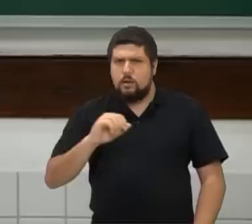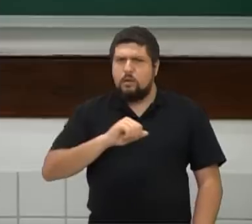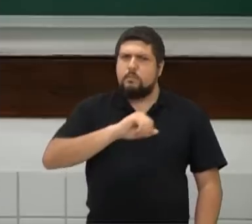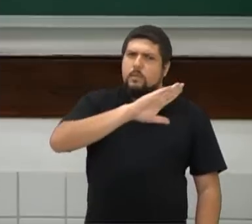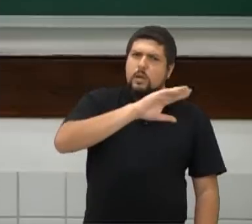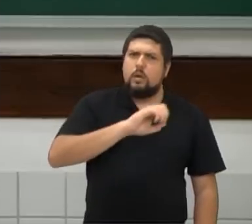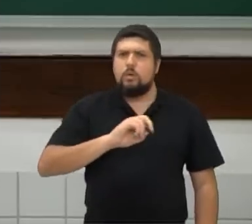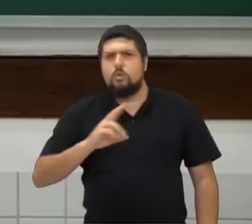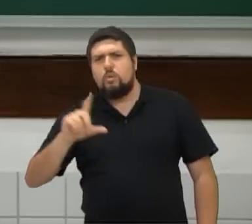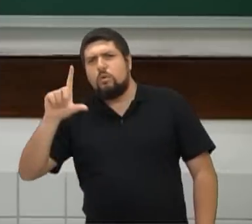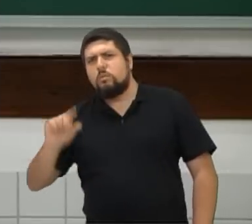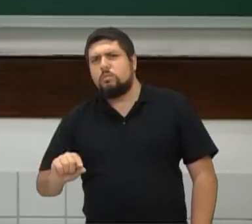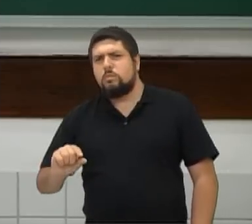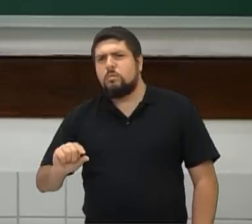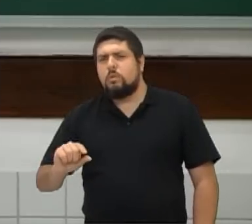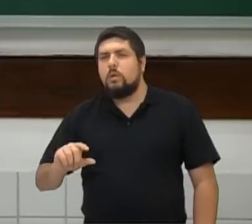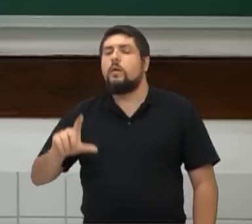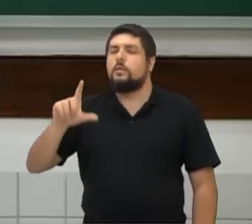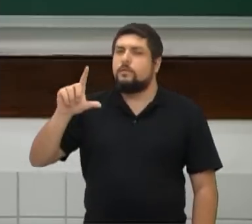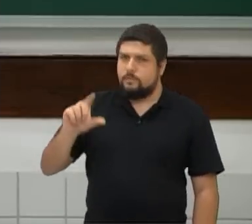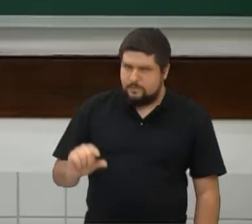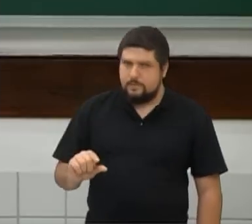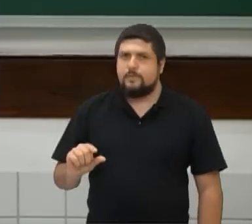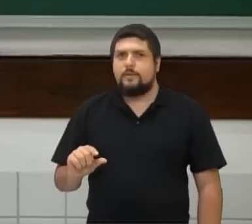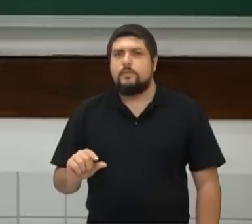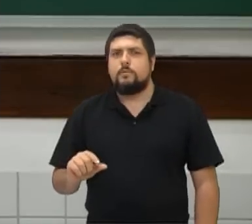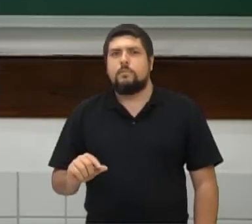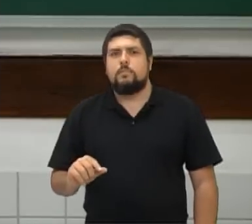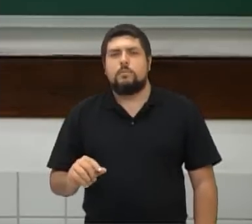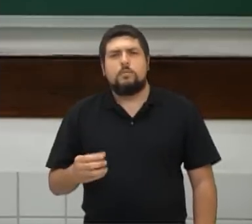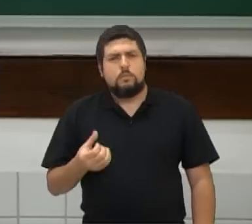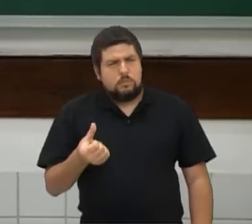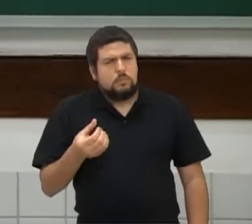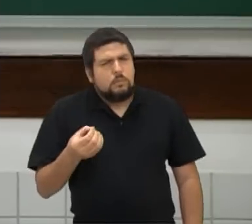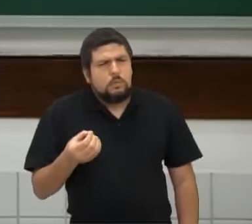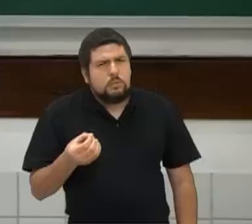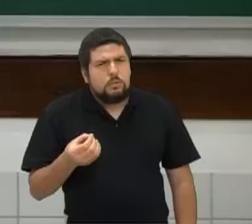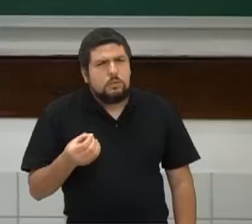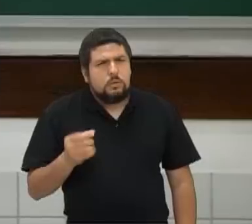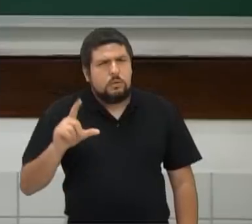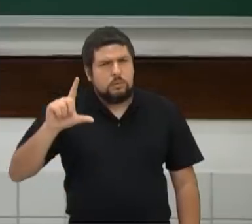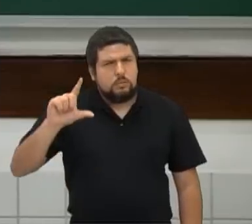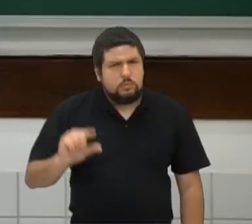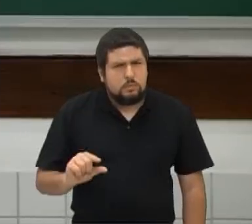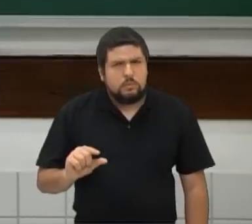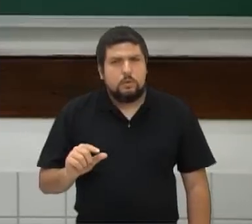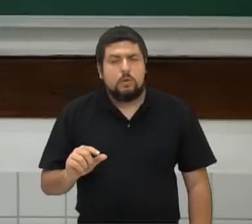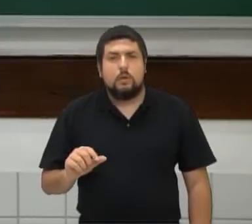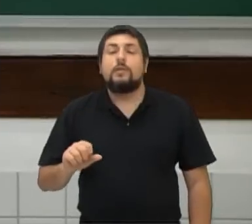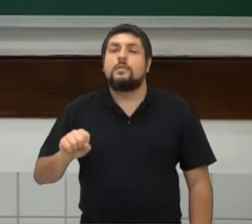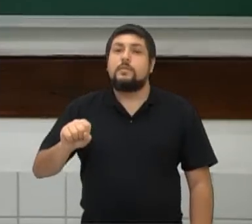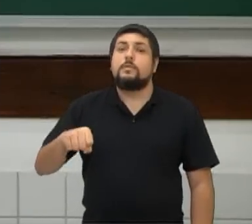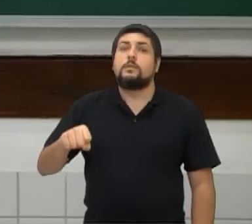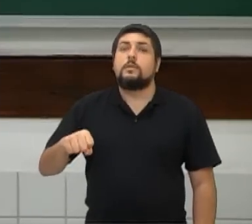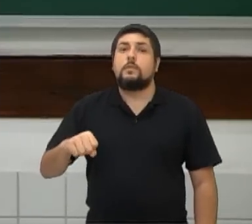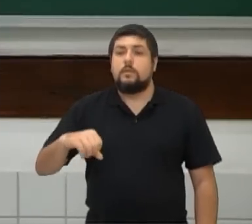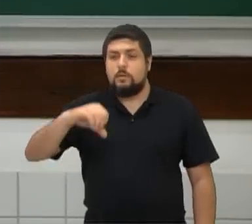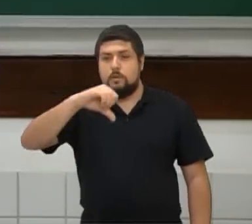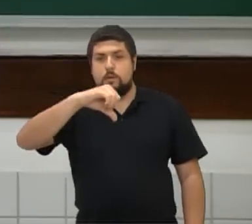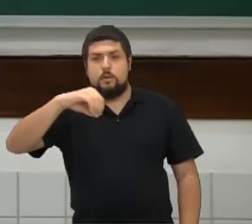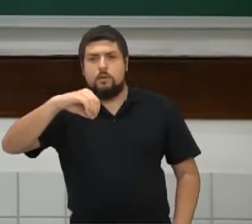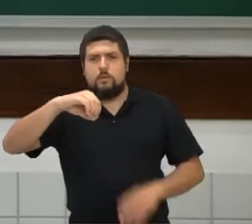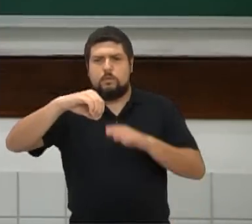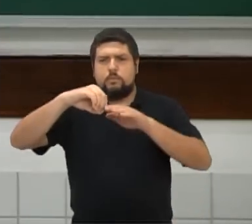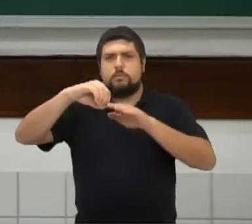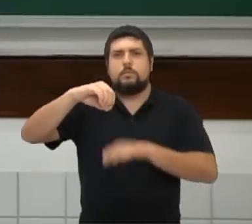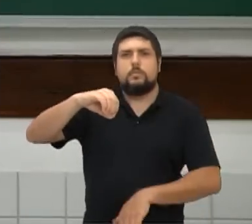30 graus é um ângulo agudo. 60 graus é um ângulo menor que 90? Então, 60 graus eu chamo